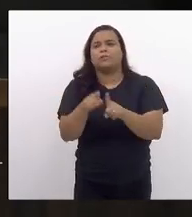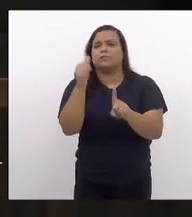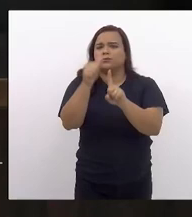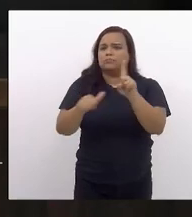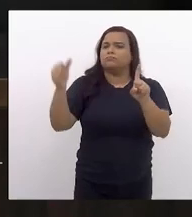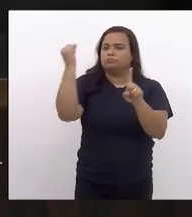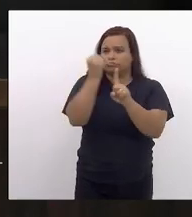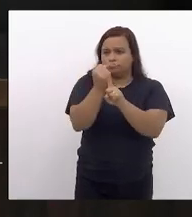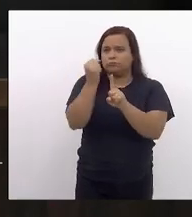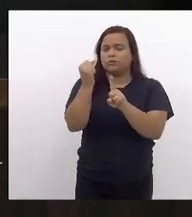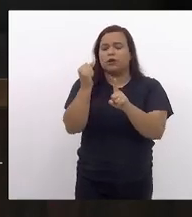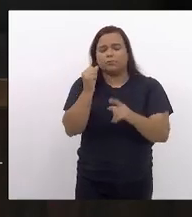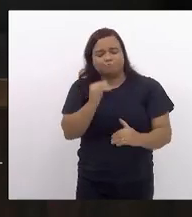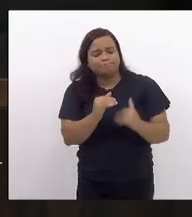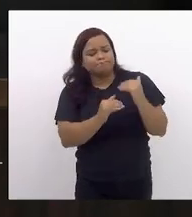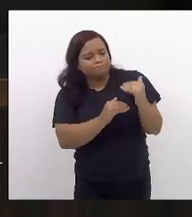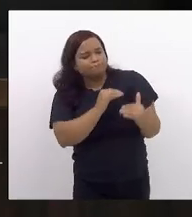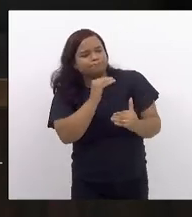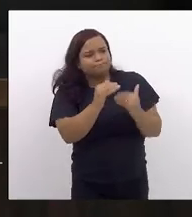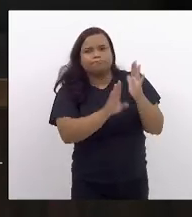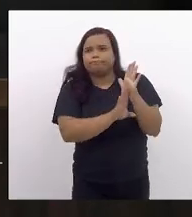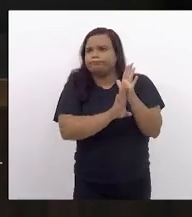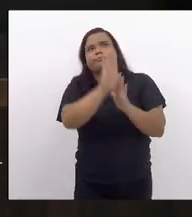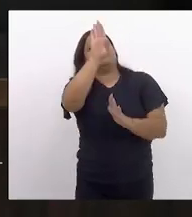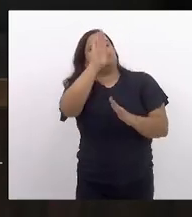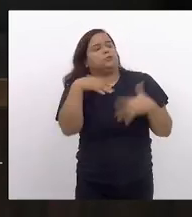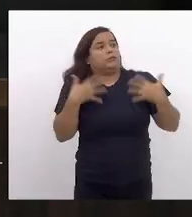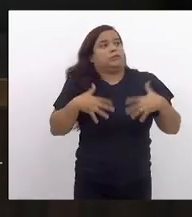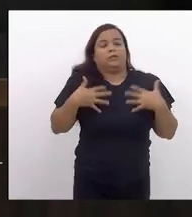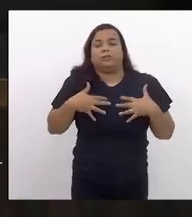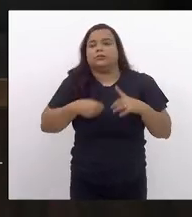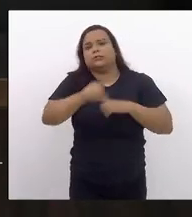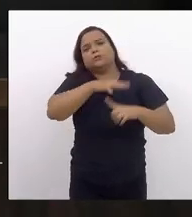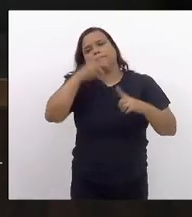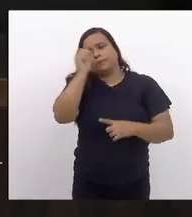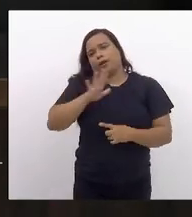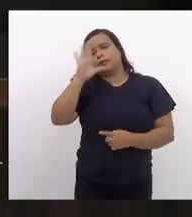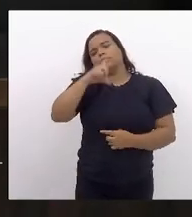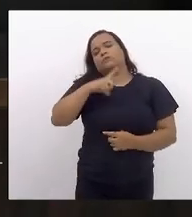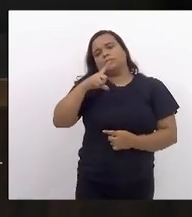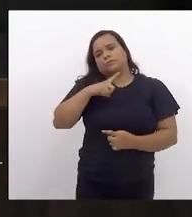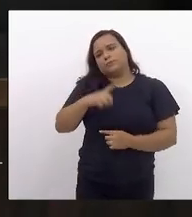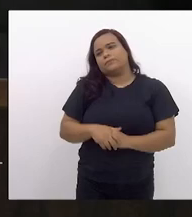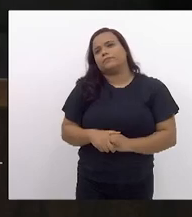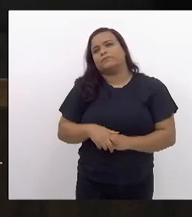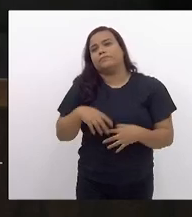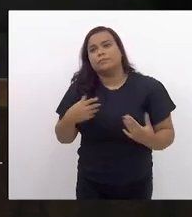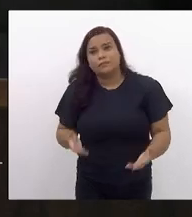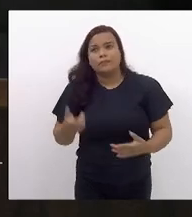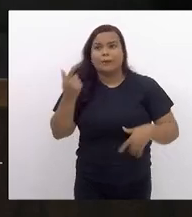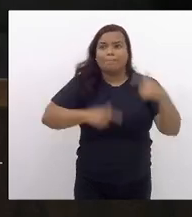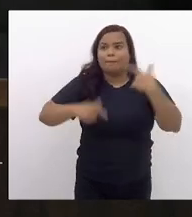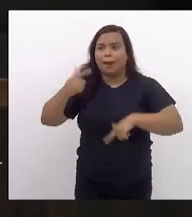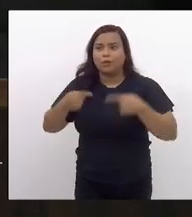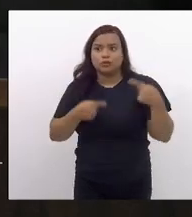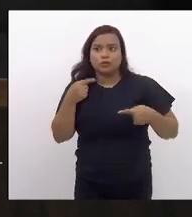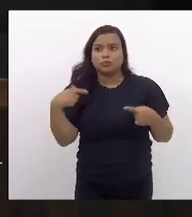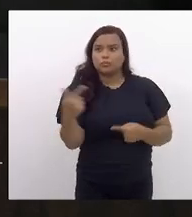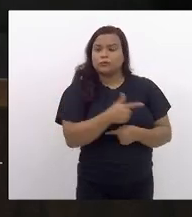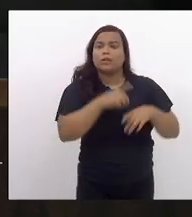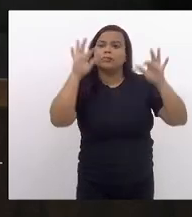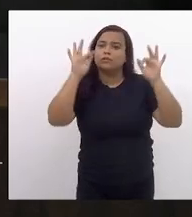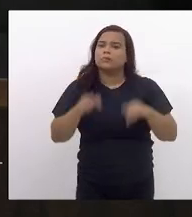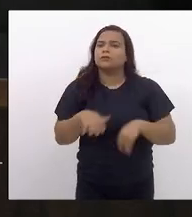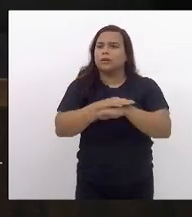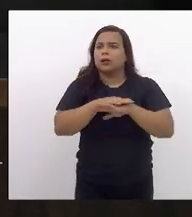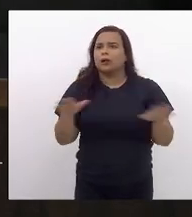feminicídio que vem crescendo assustadoramente na nossa sociedade brasileira. Não havendo mais quem queira discutir, encerrada a discussão,